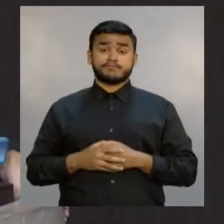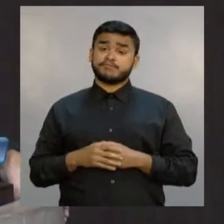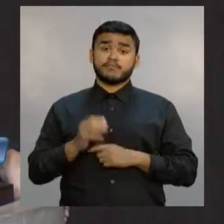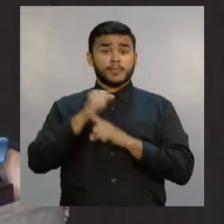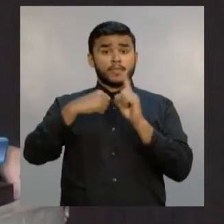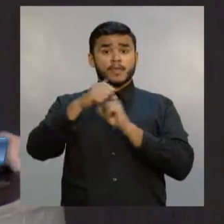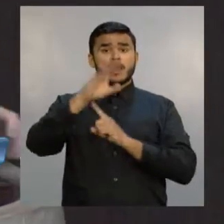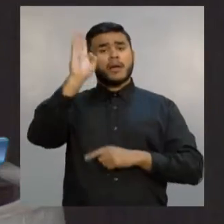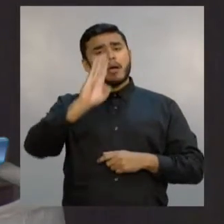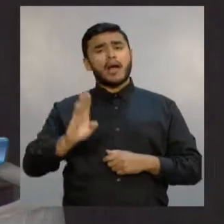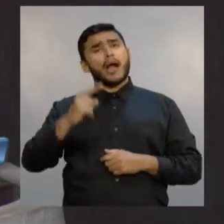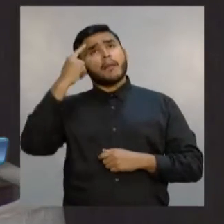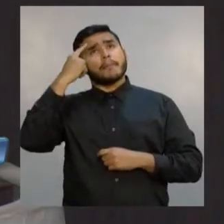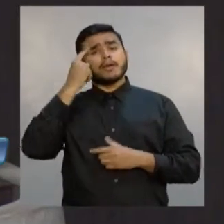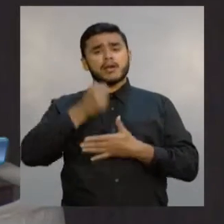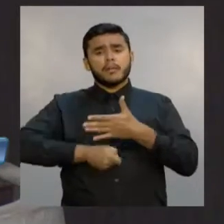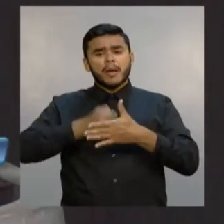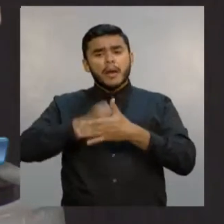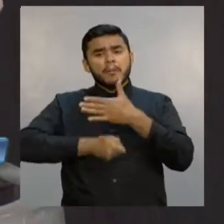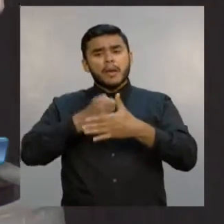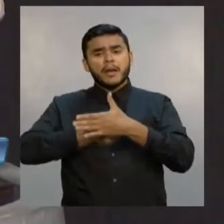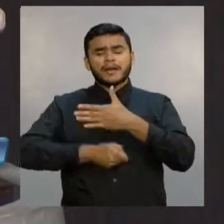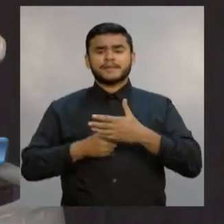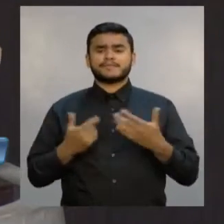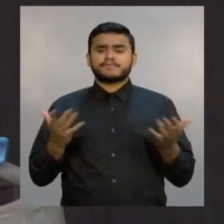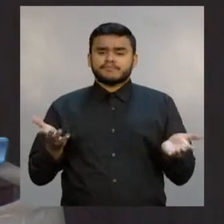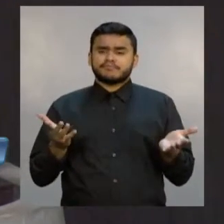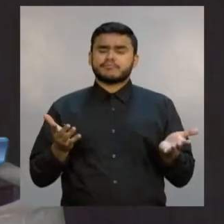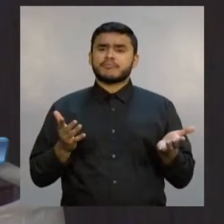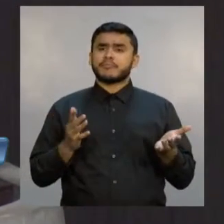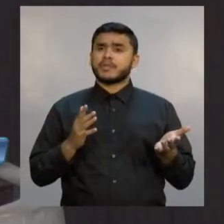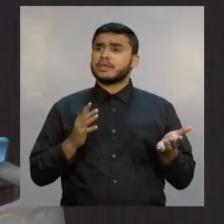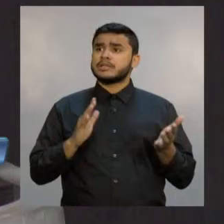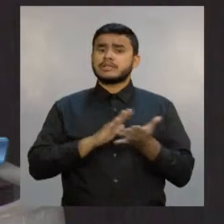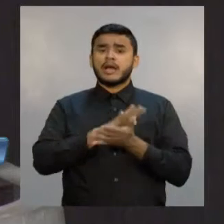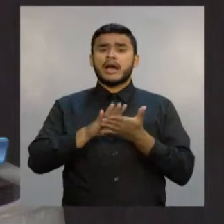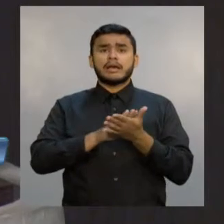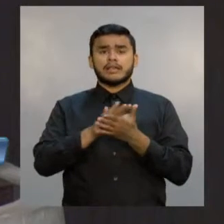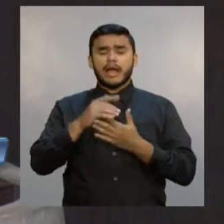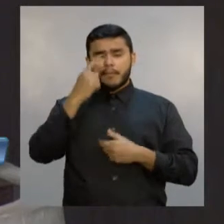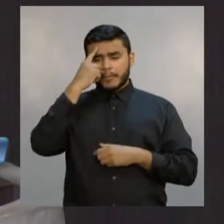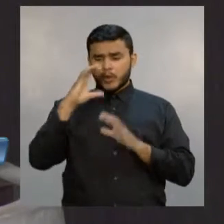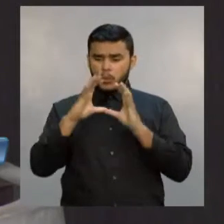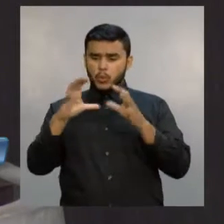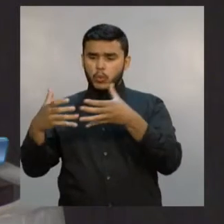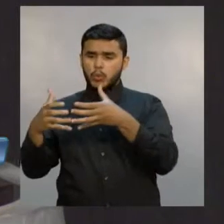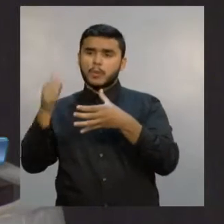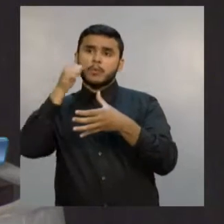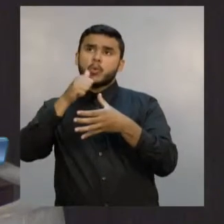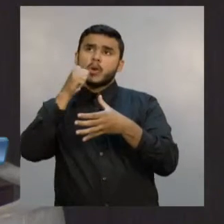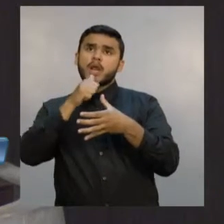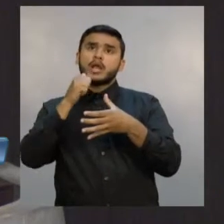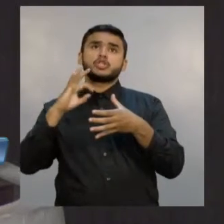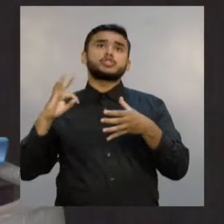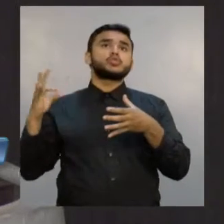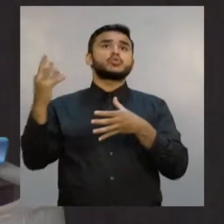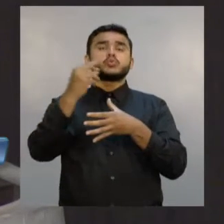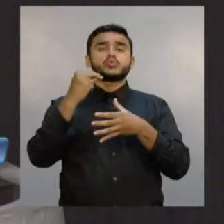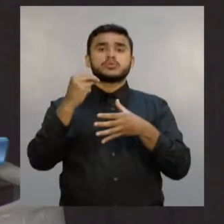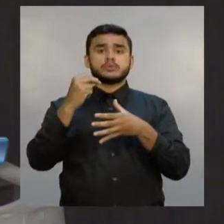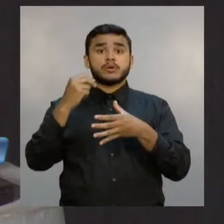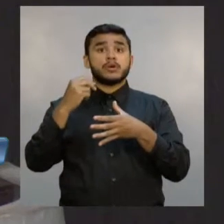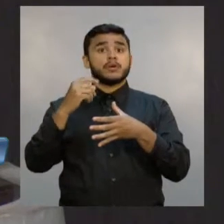pensar a luta das mulheres sem pensar, por exemplo, a luta das mulheres negras. Milhares de